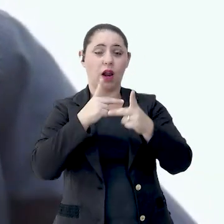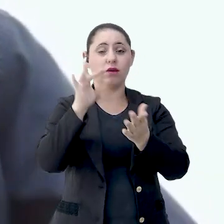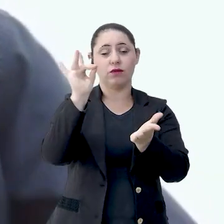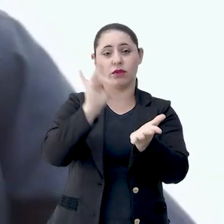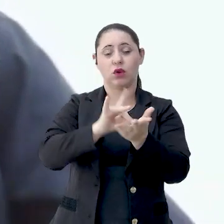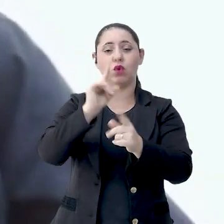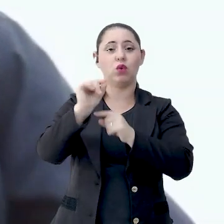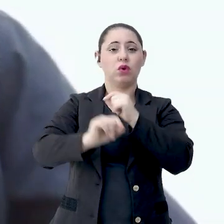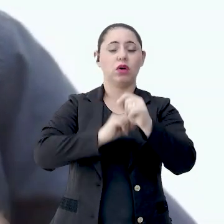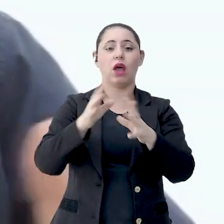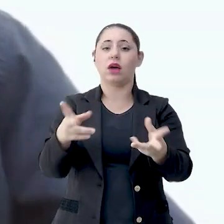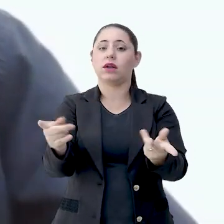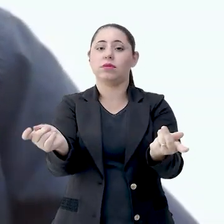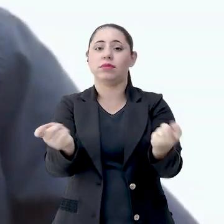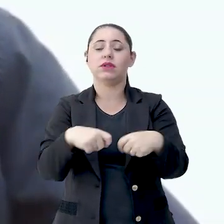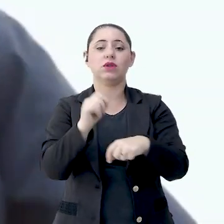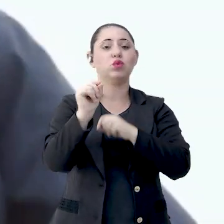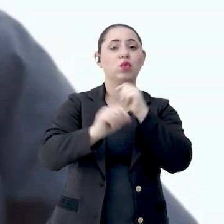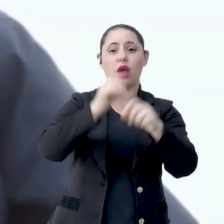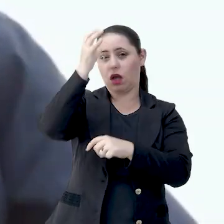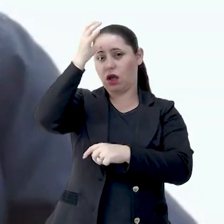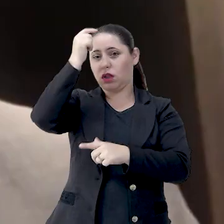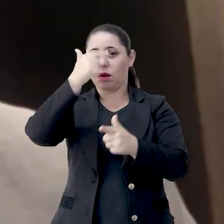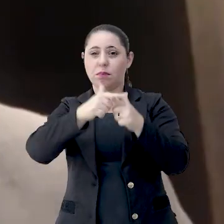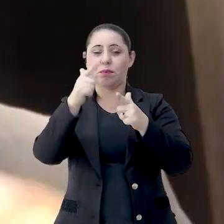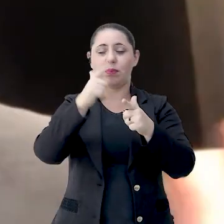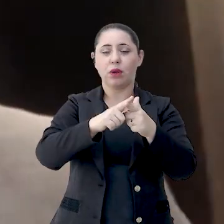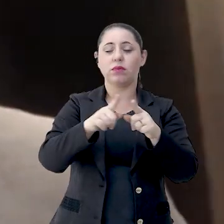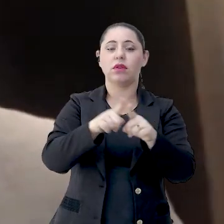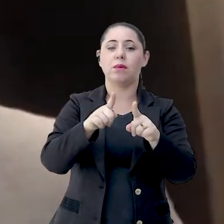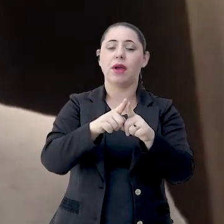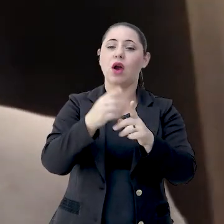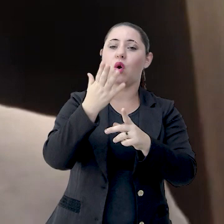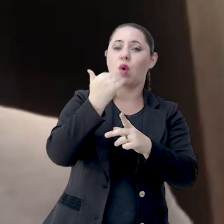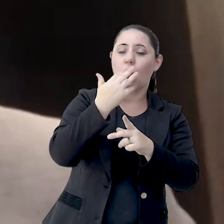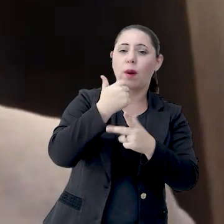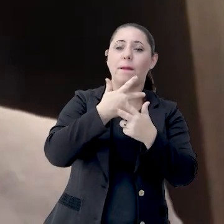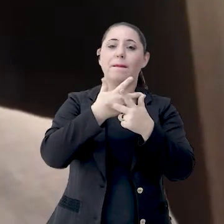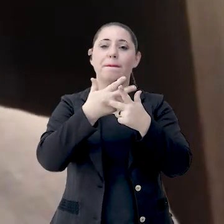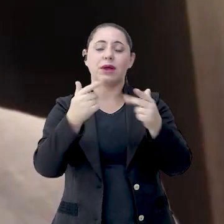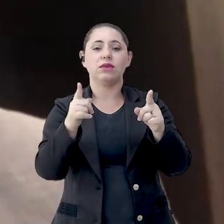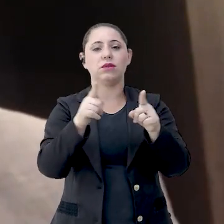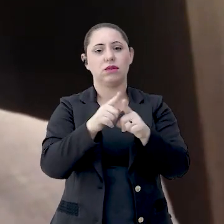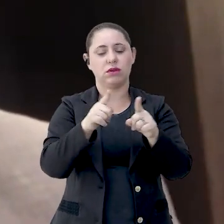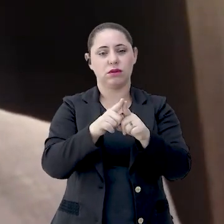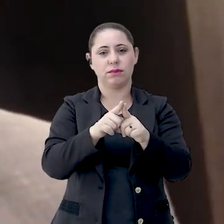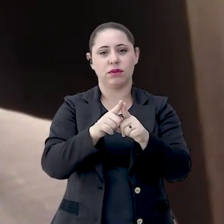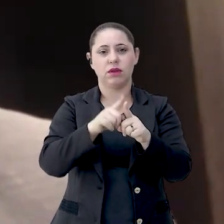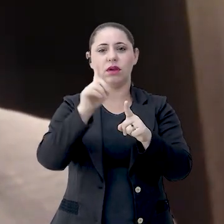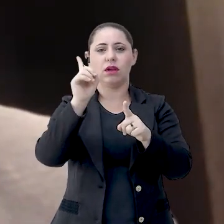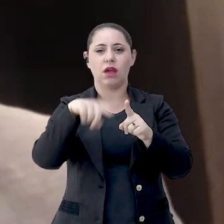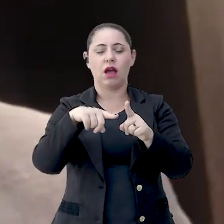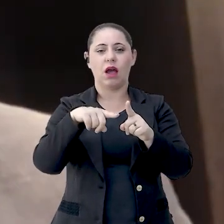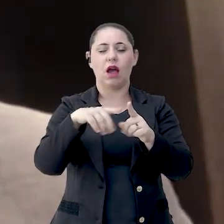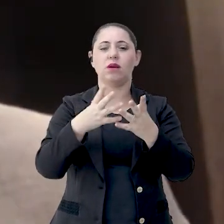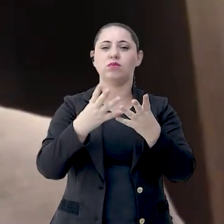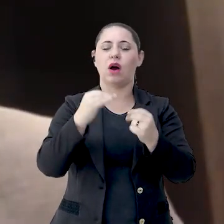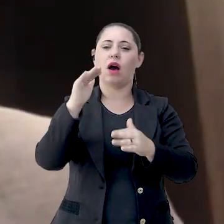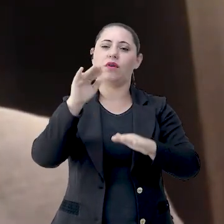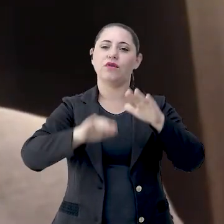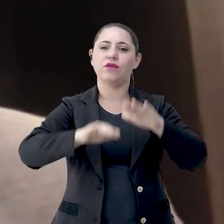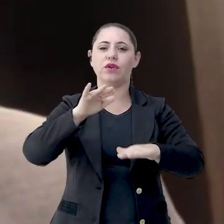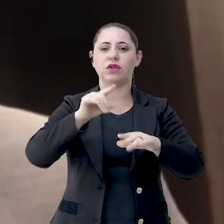de sustentabilidade, de equilíbrio fiscal desse município. Muitos prefeitos reclamam que depois, quando saem, quando terminam